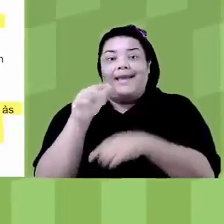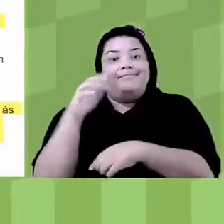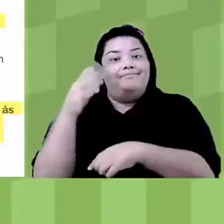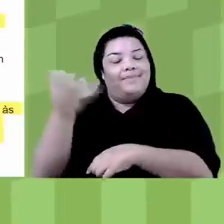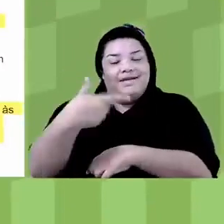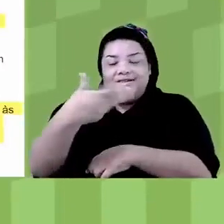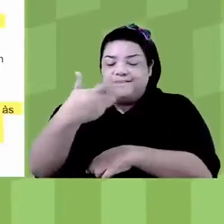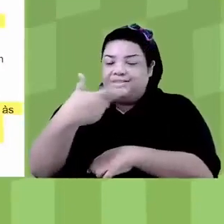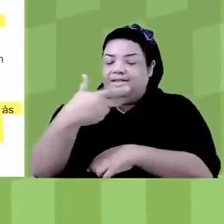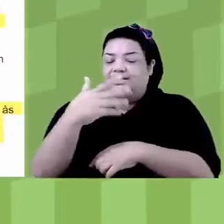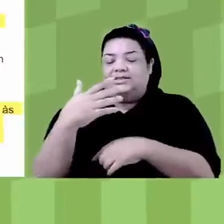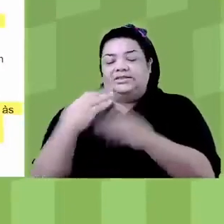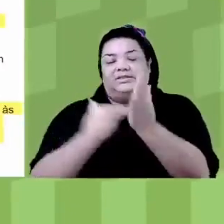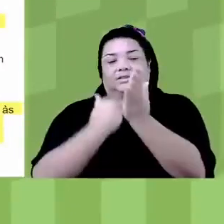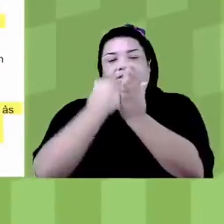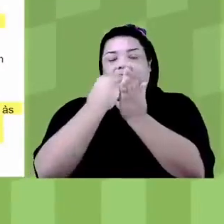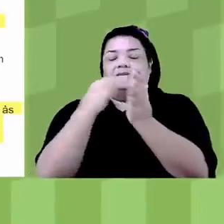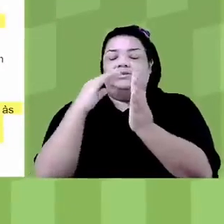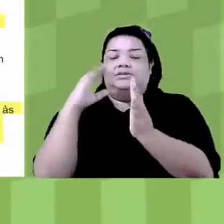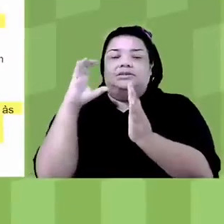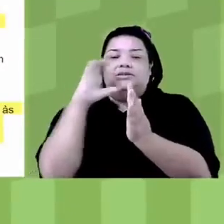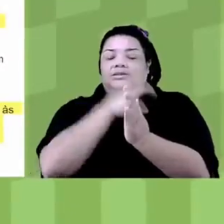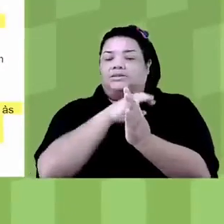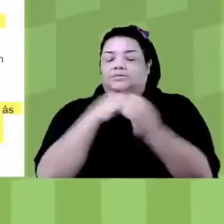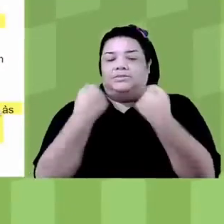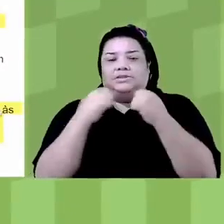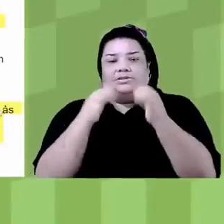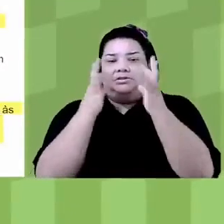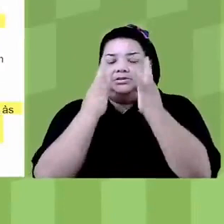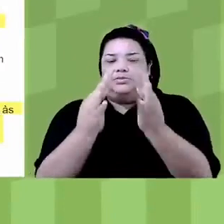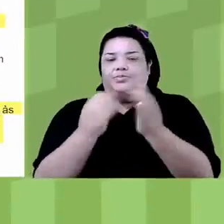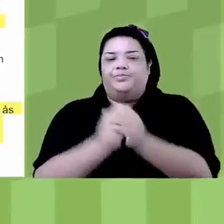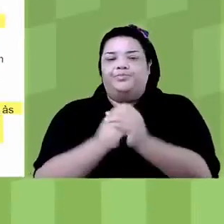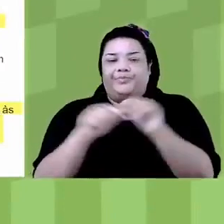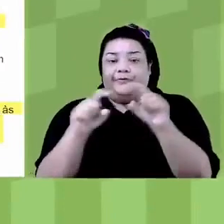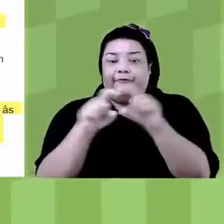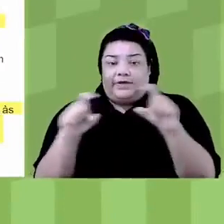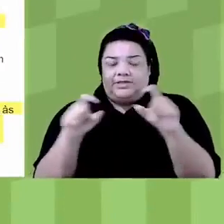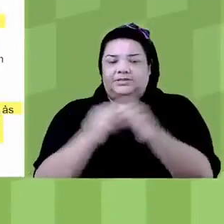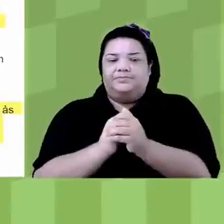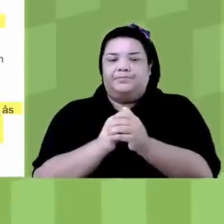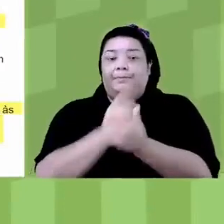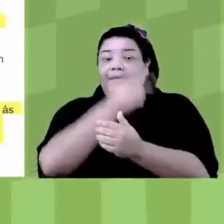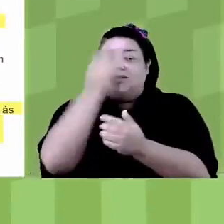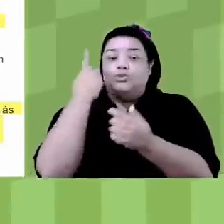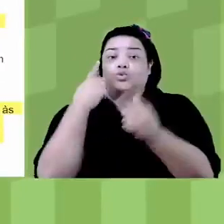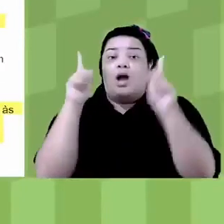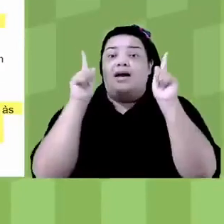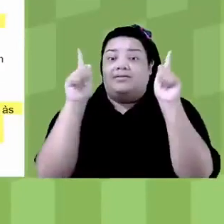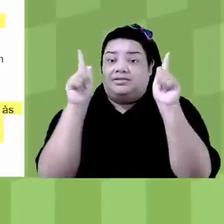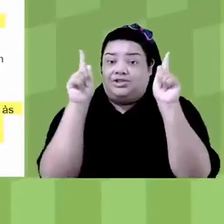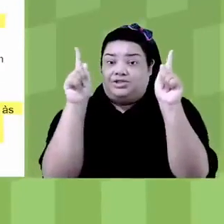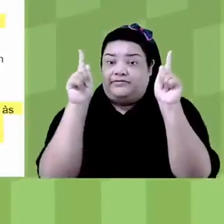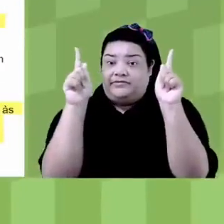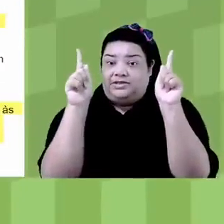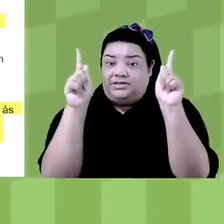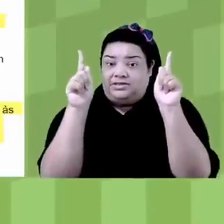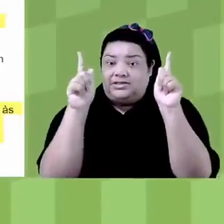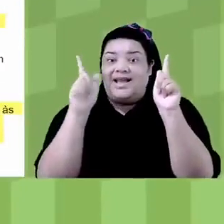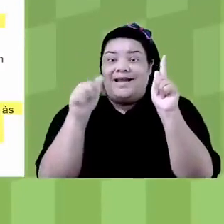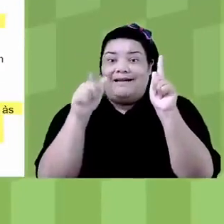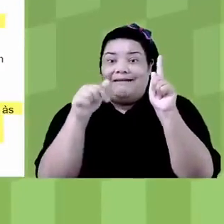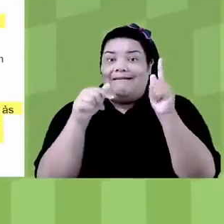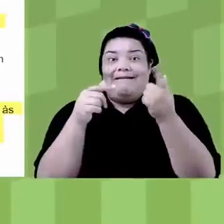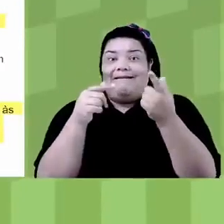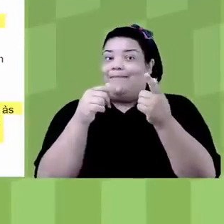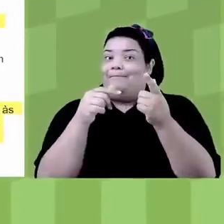climática. E aqui a última frase. Os ativistas climáticos às vezes são descritos como radicais